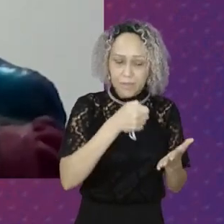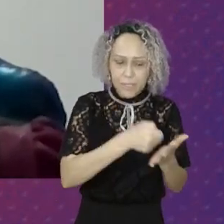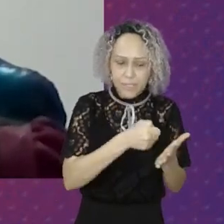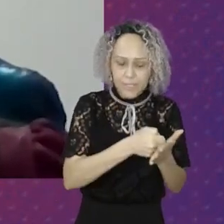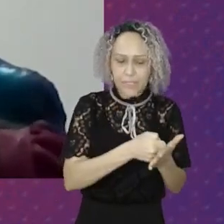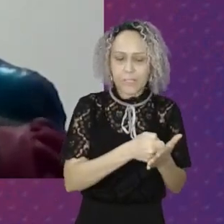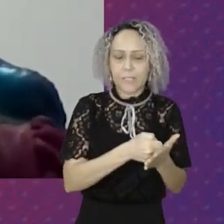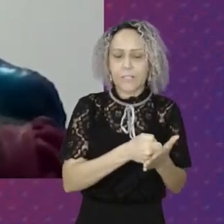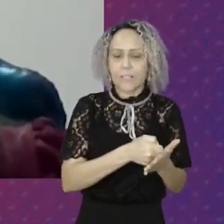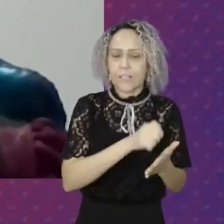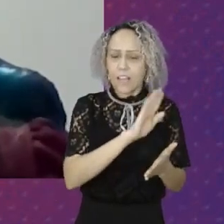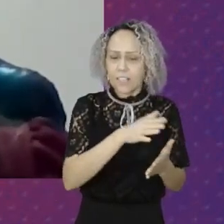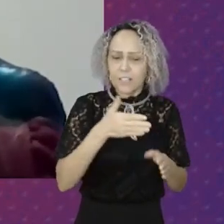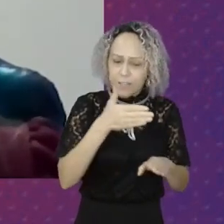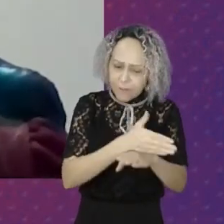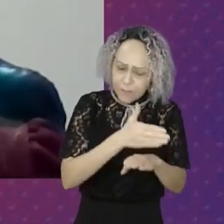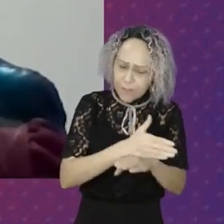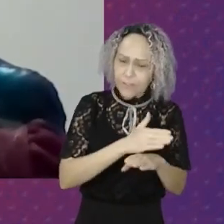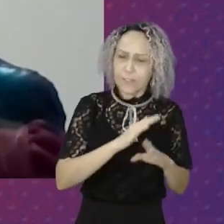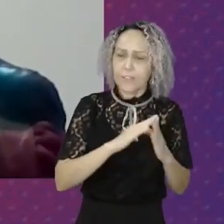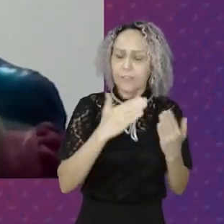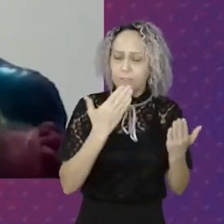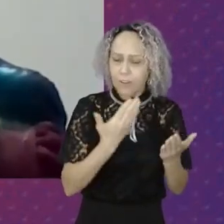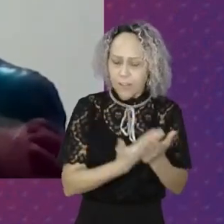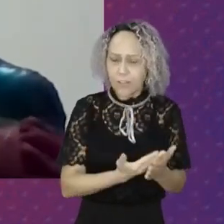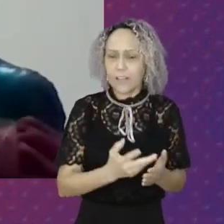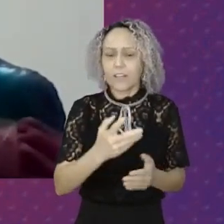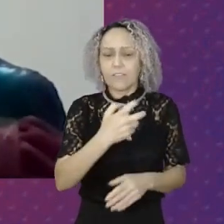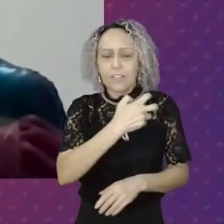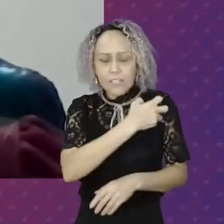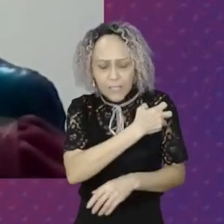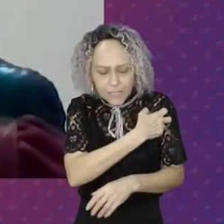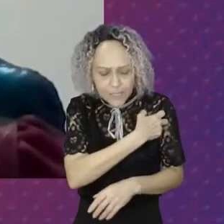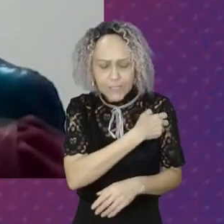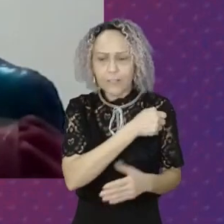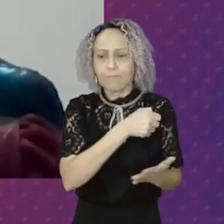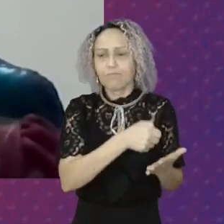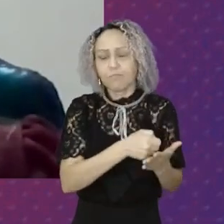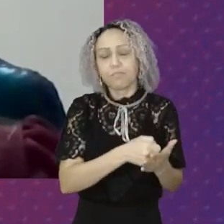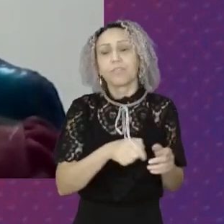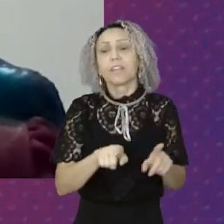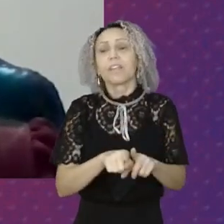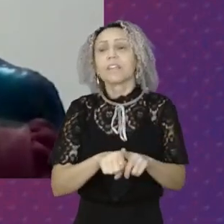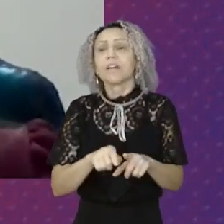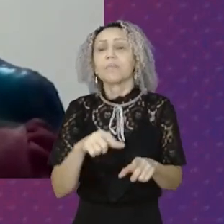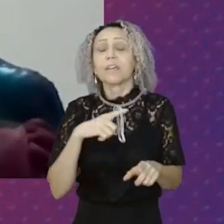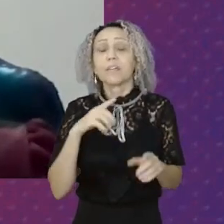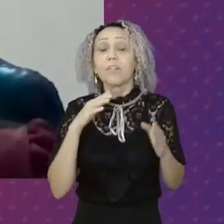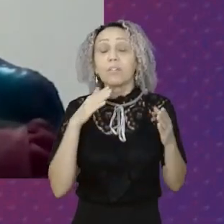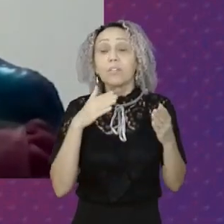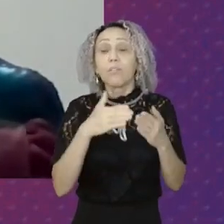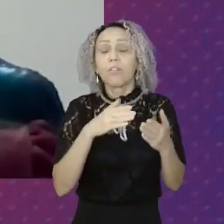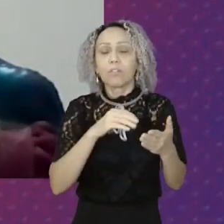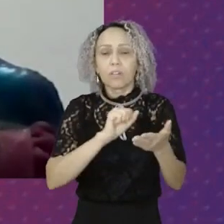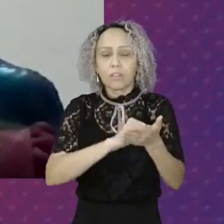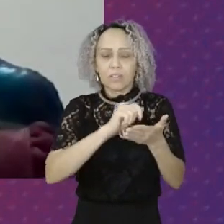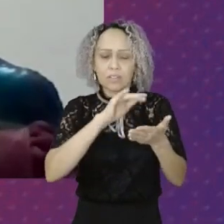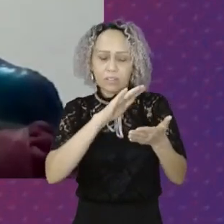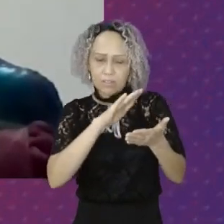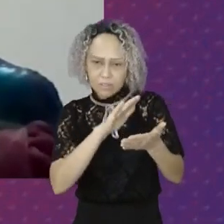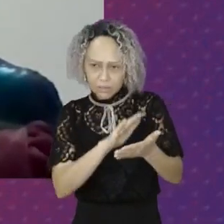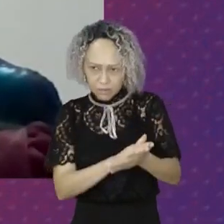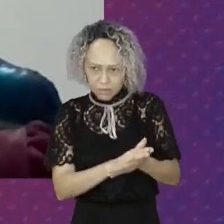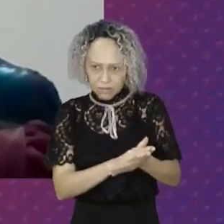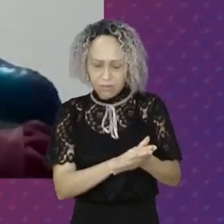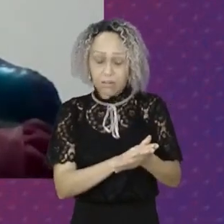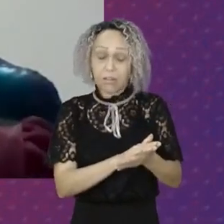a vacinação, e ele também tem o foco na atualização do cadastro único e integração com o Sistema Único de